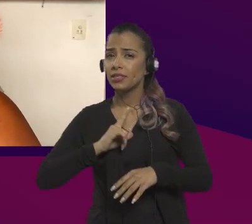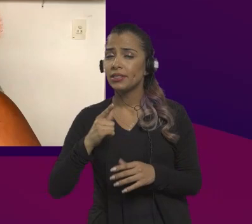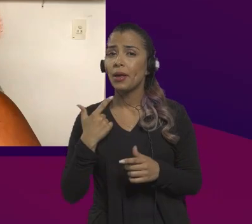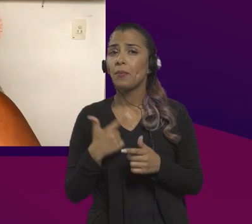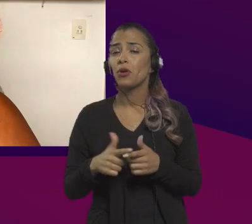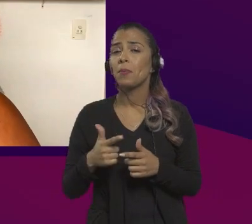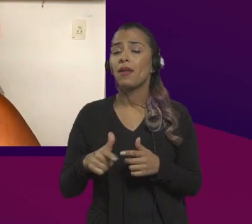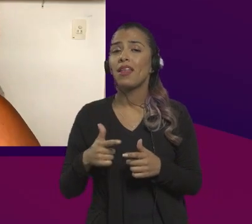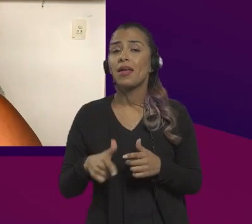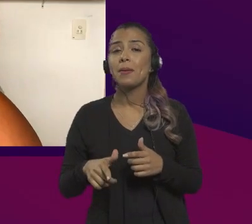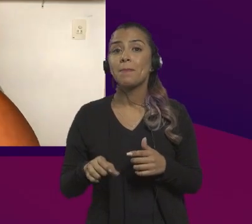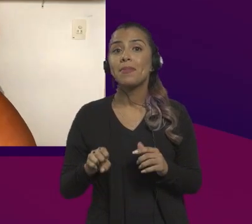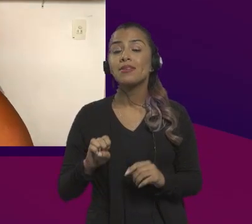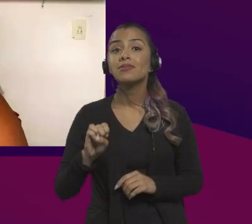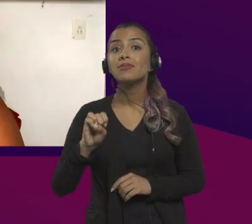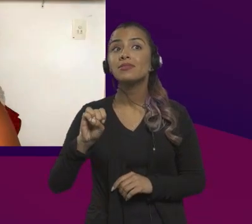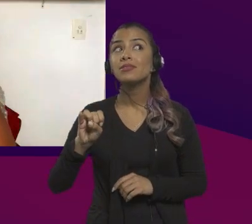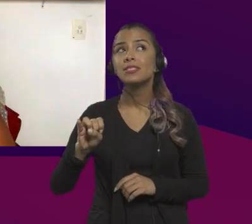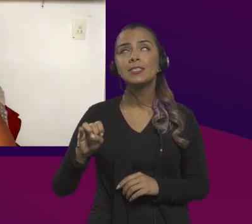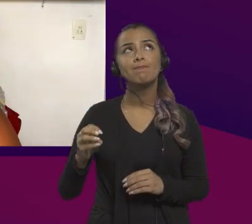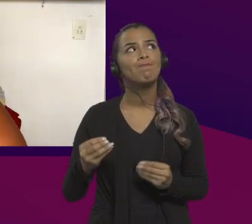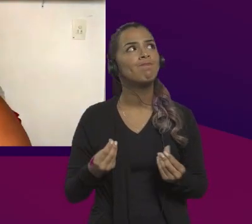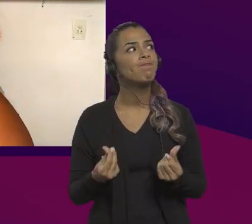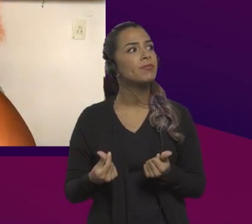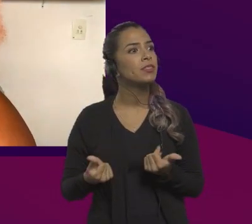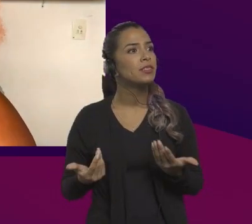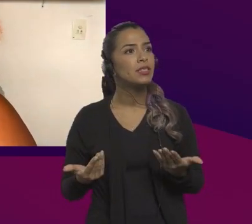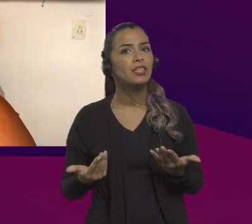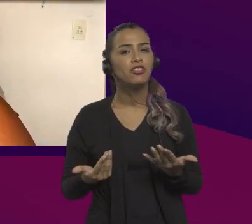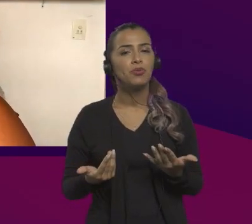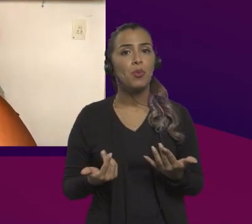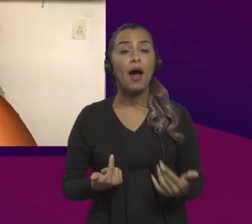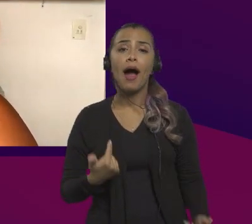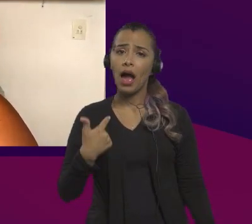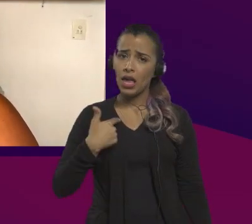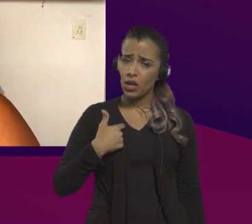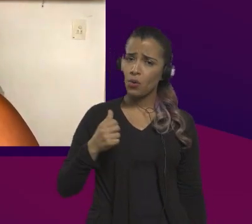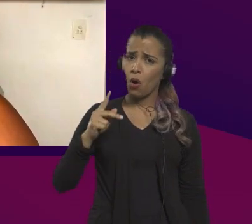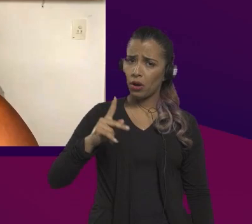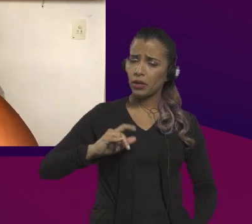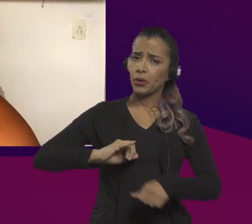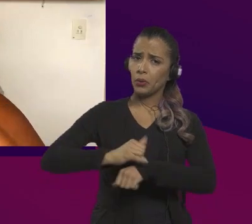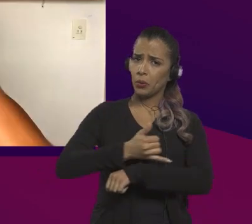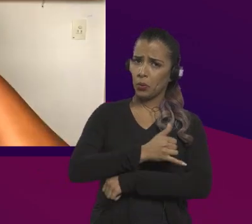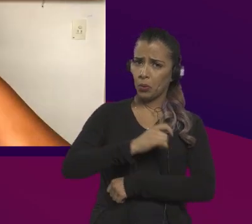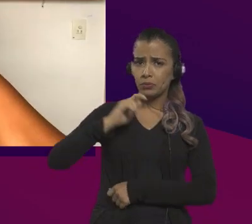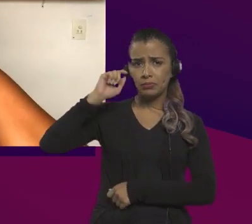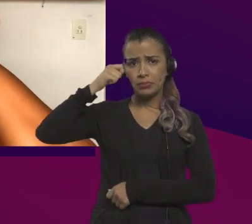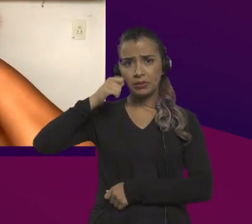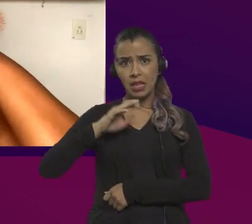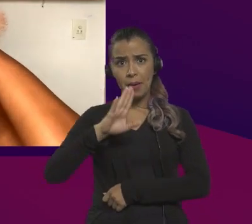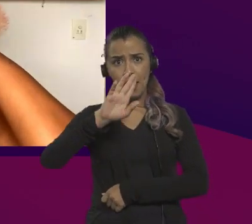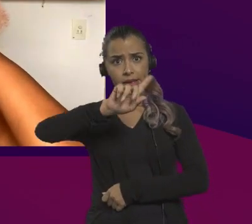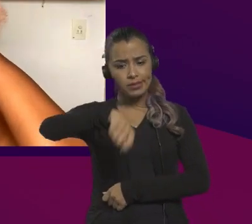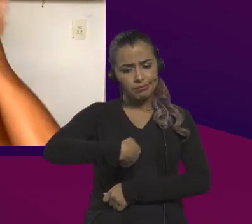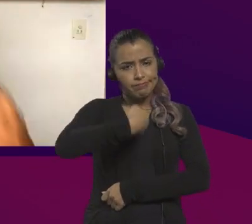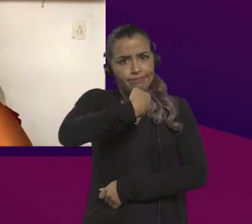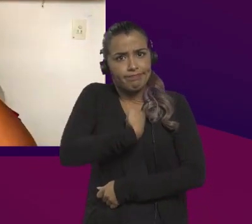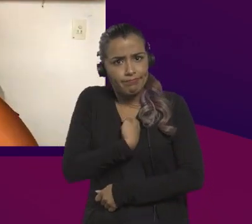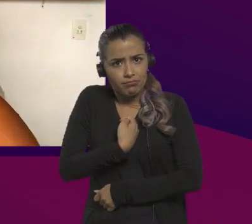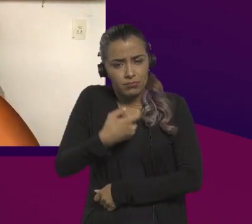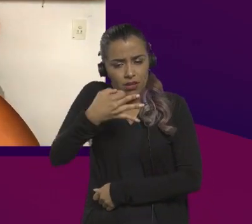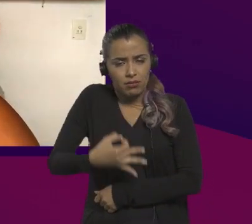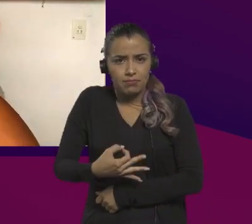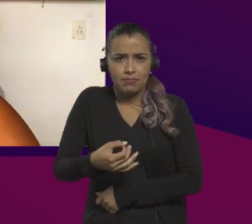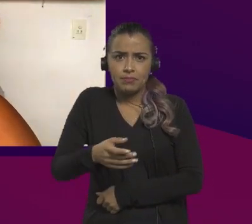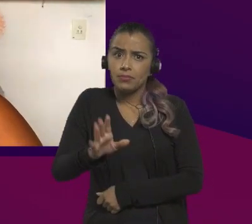quando isso começa. Isso é o que eu sou, mas não é o que me define, Sim. tá? Sabe? Então, quando começam a